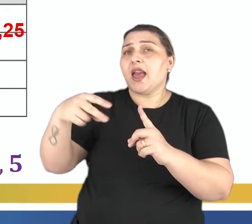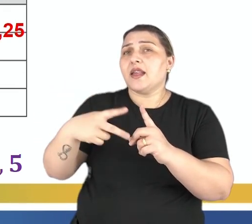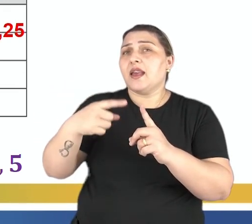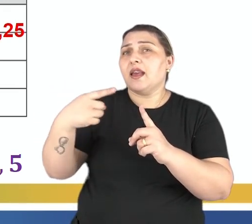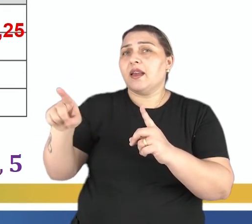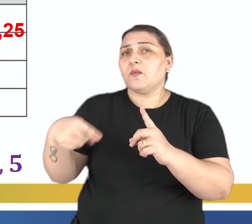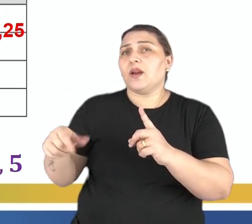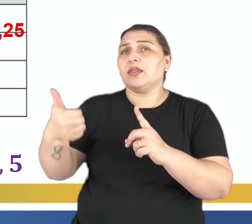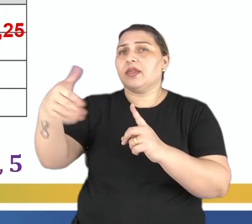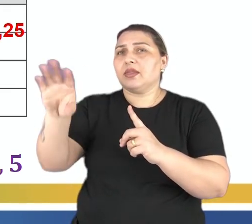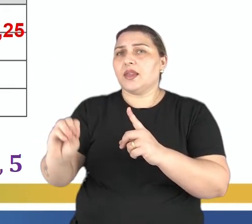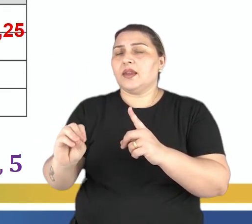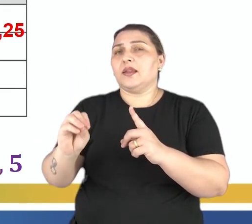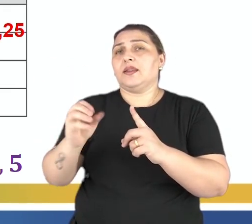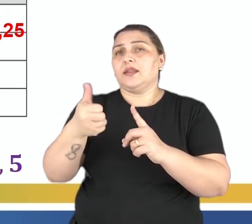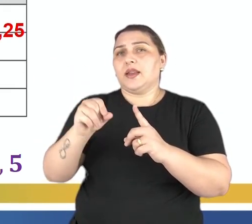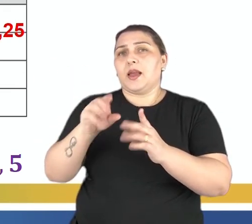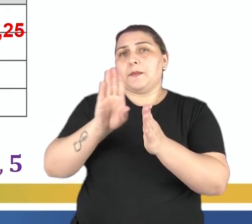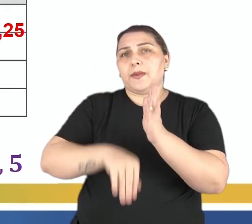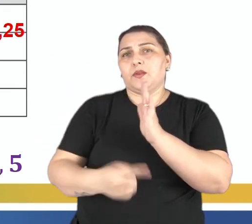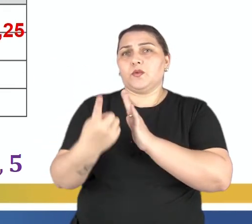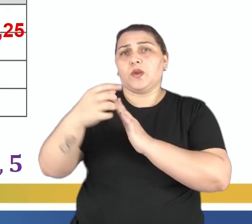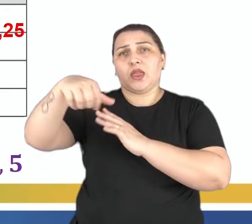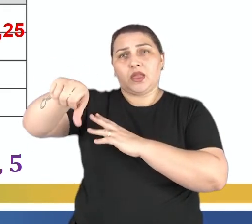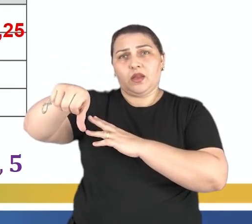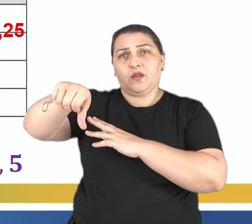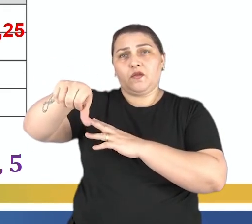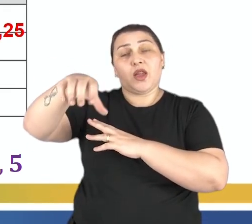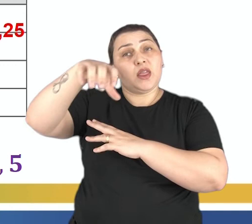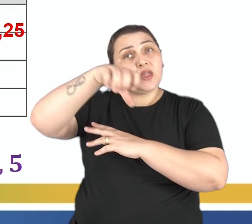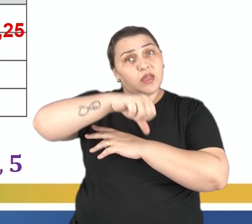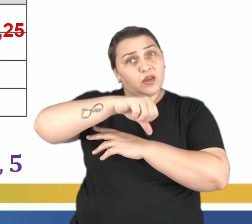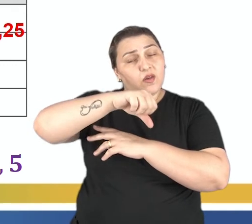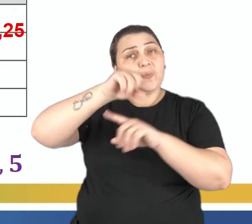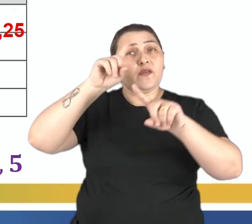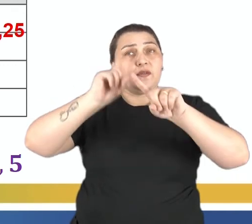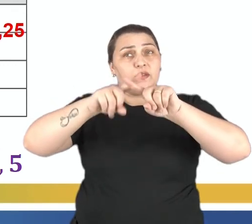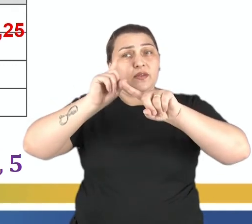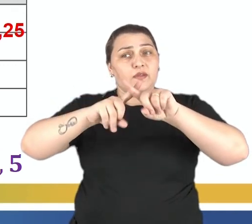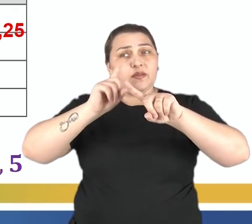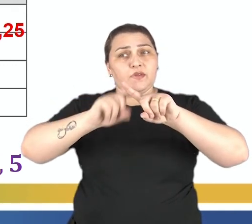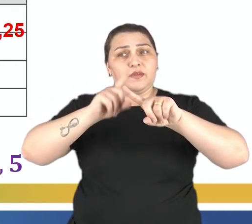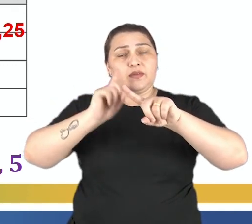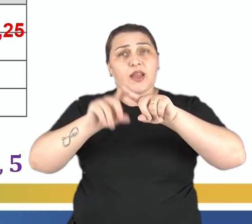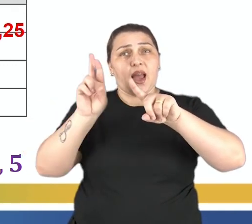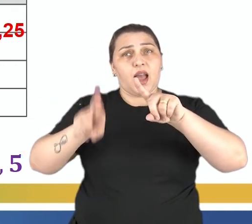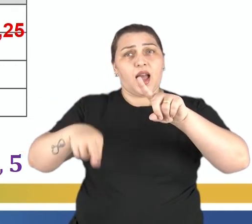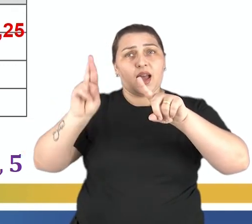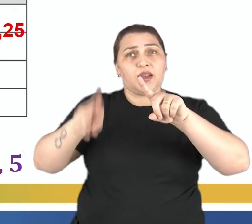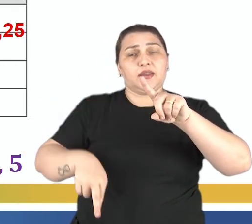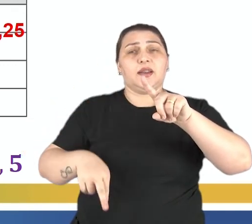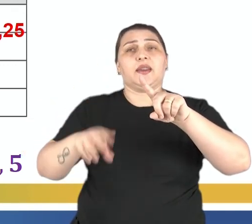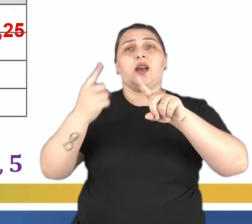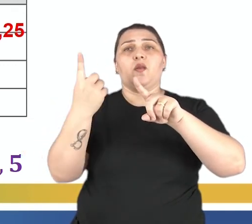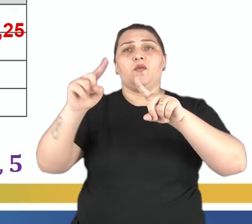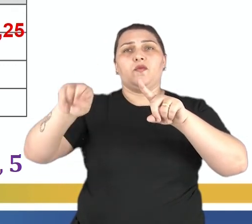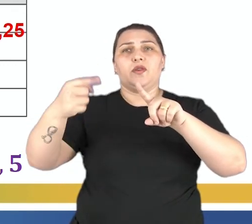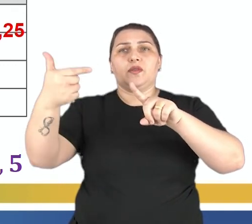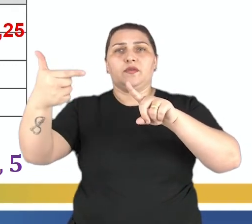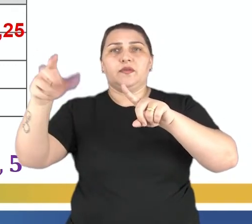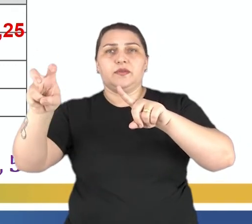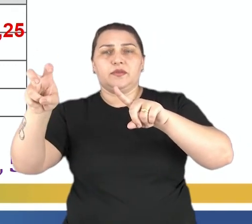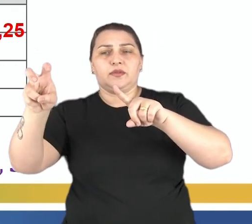10. 10 menos 1, 9. E 9 vezes a razão, que é